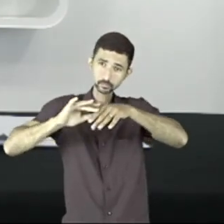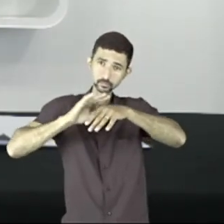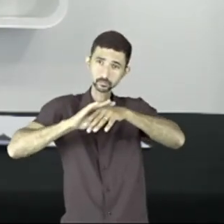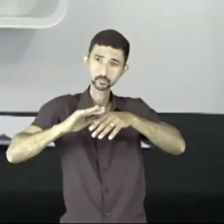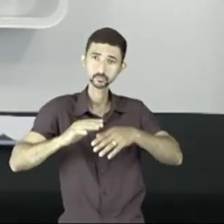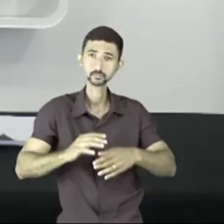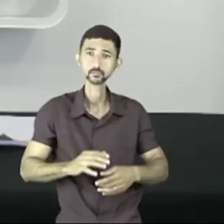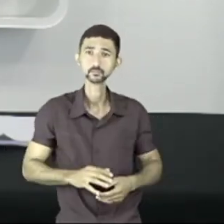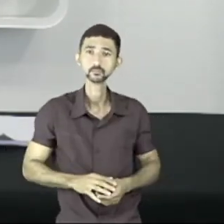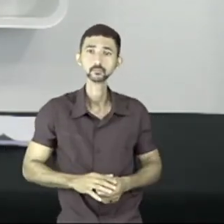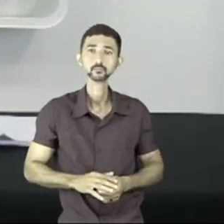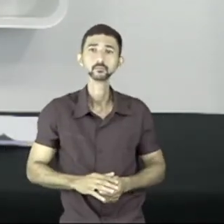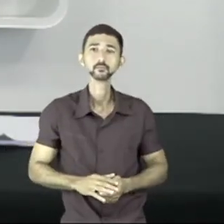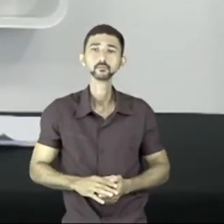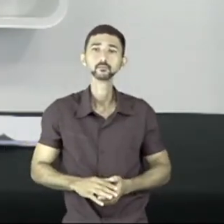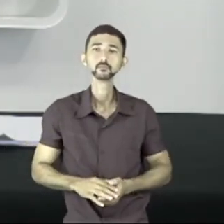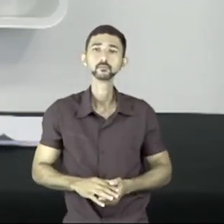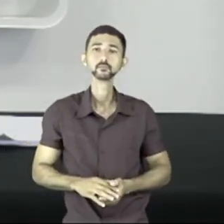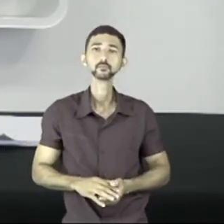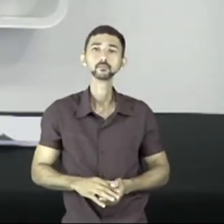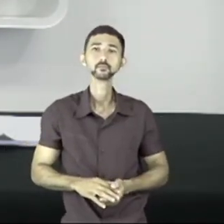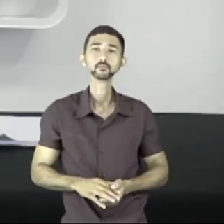e vai prender